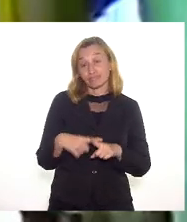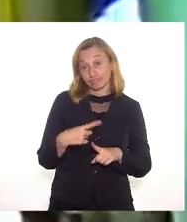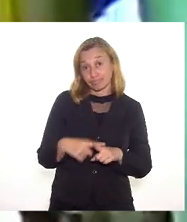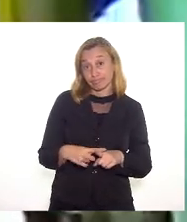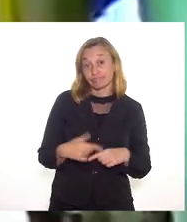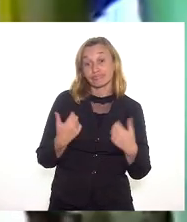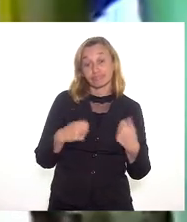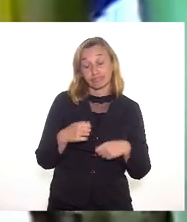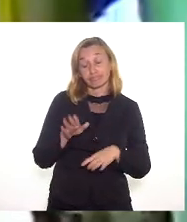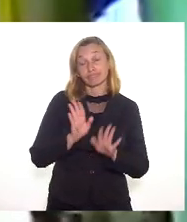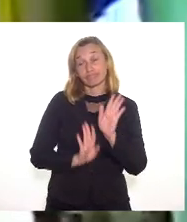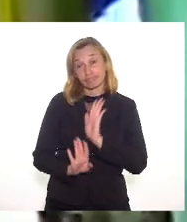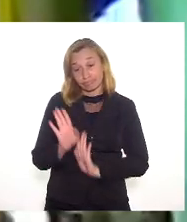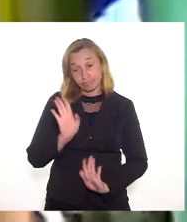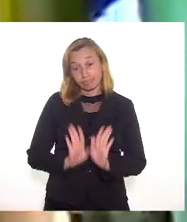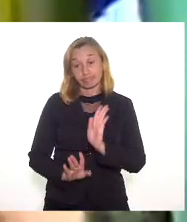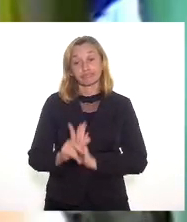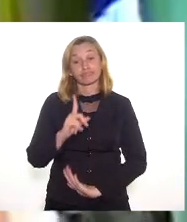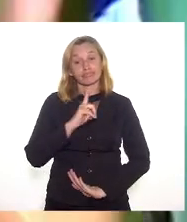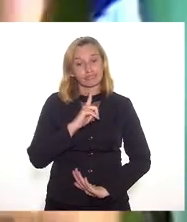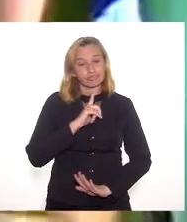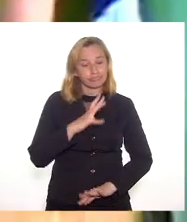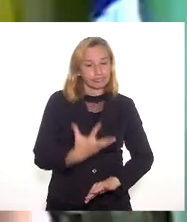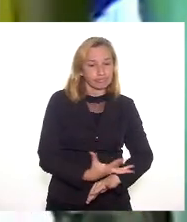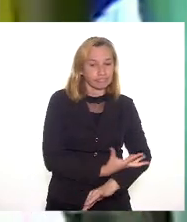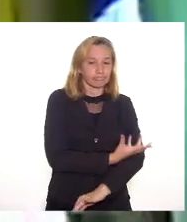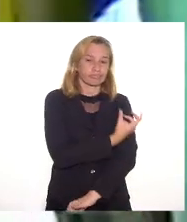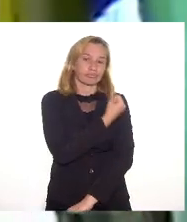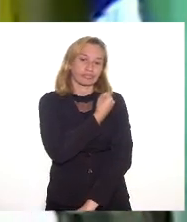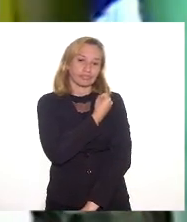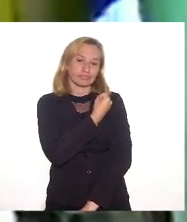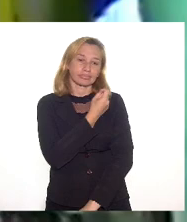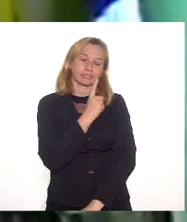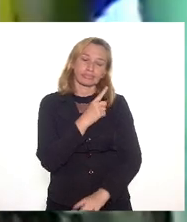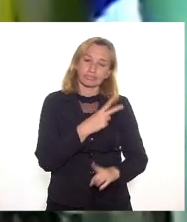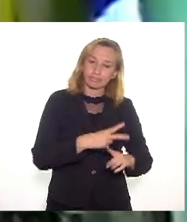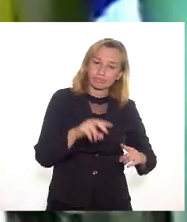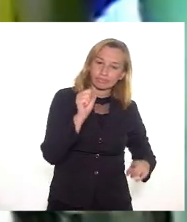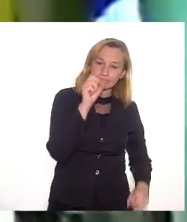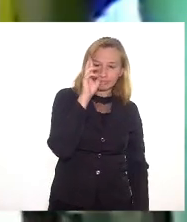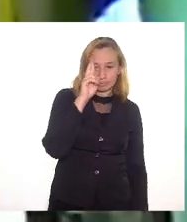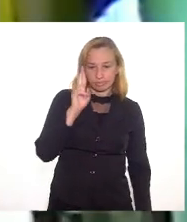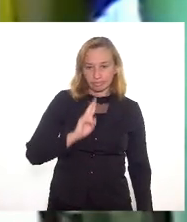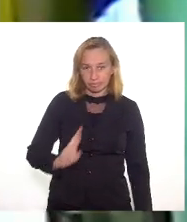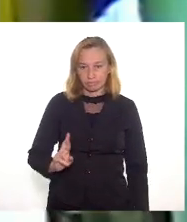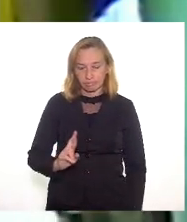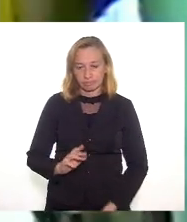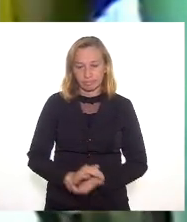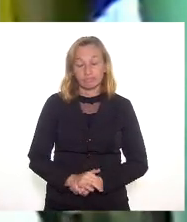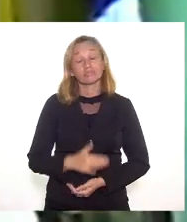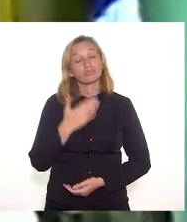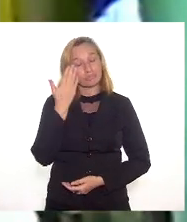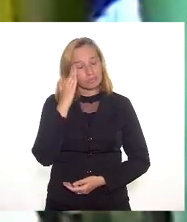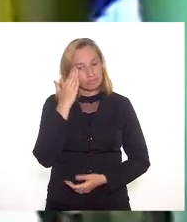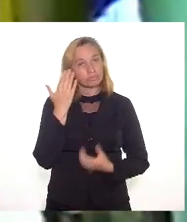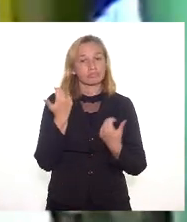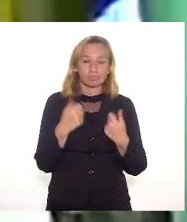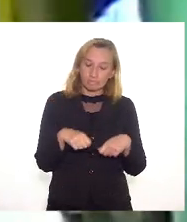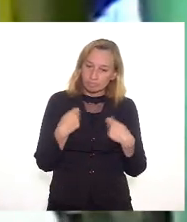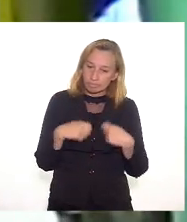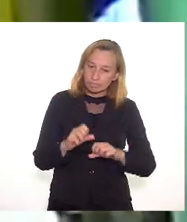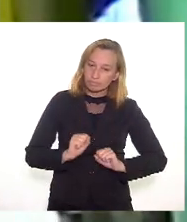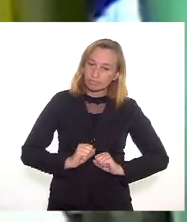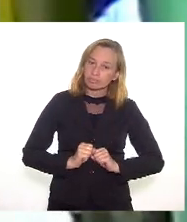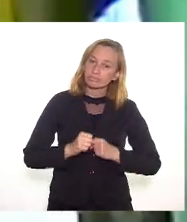temos que ter o cuidado da emoção não vencer a razão. Eu entendo que precisamos